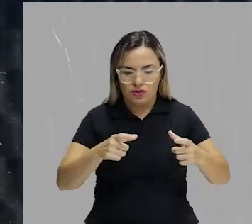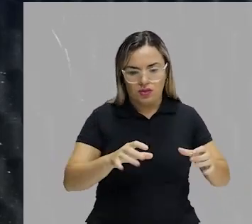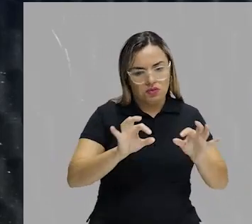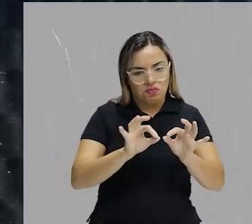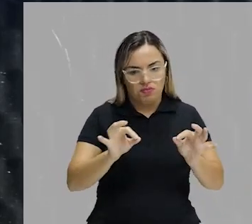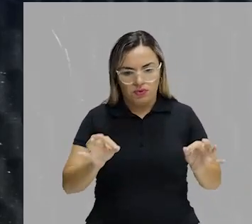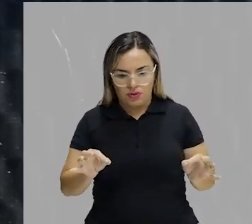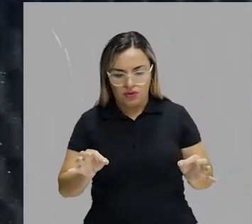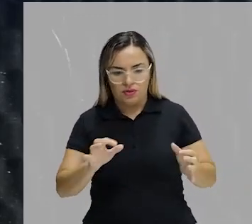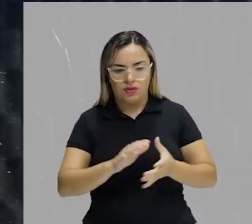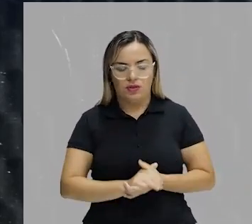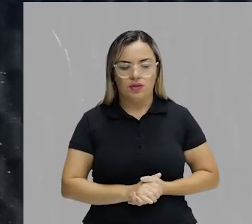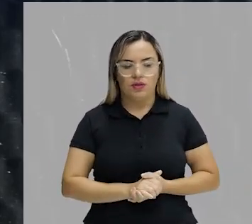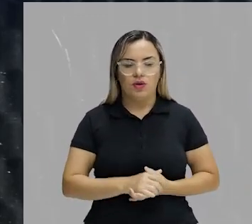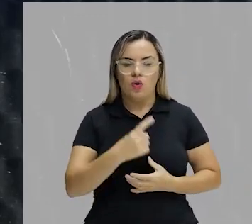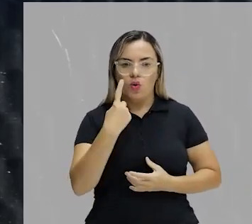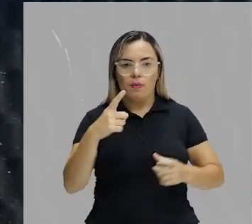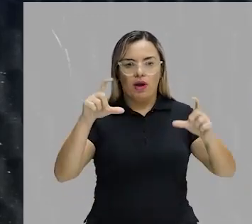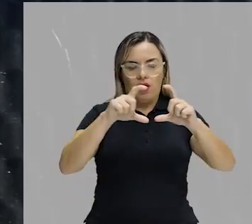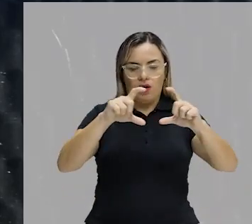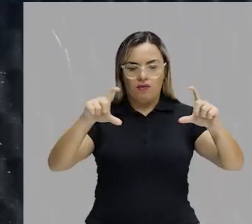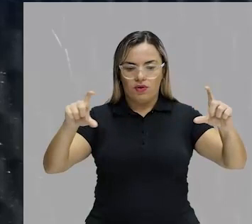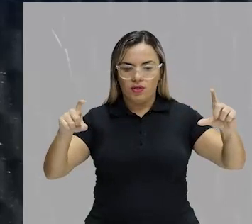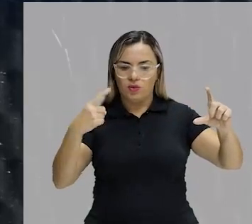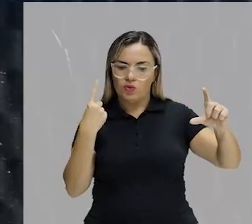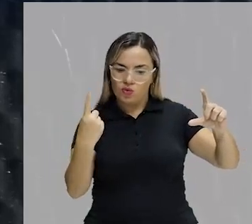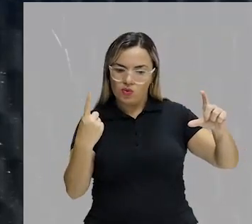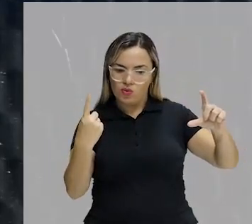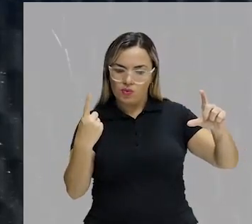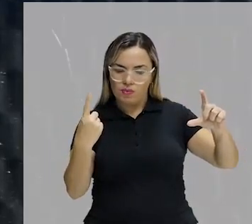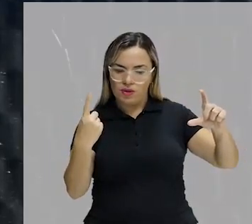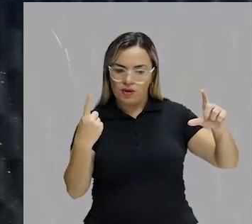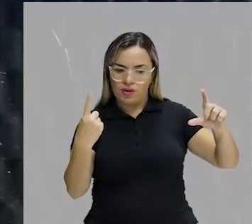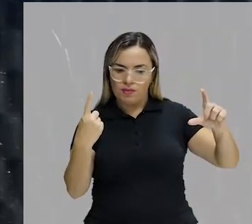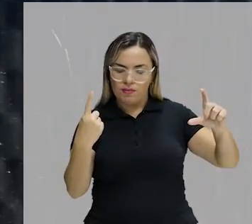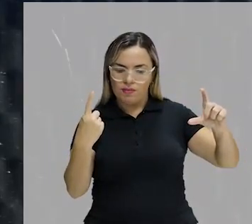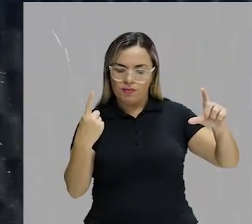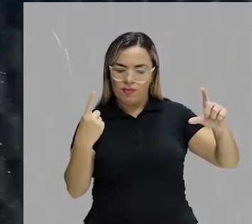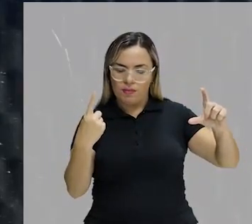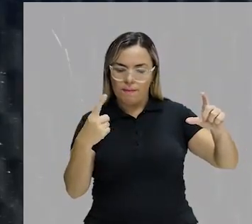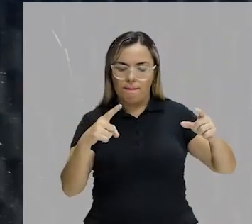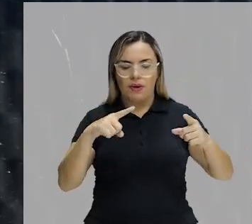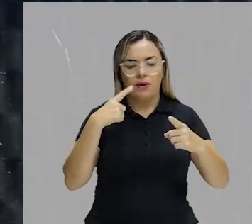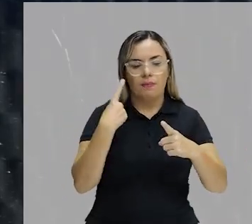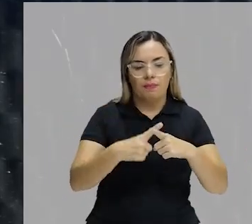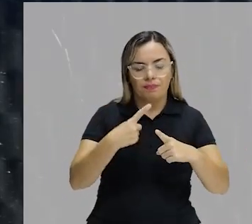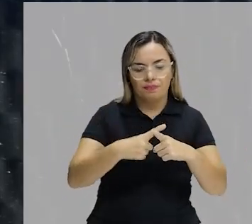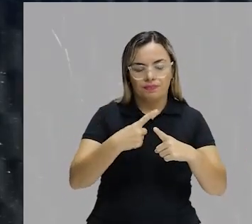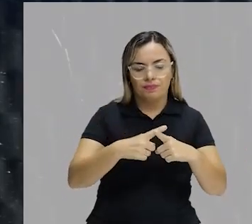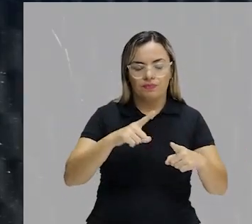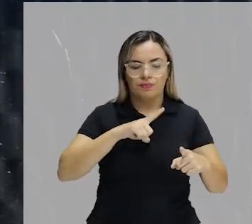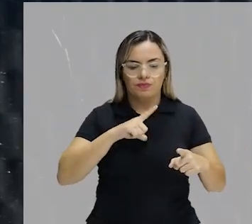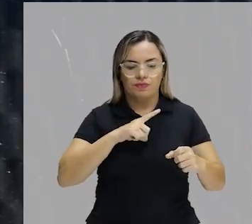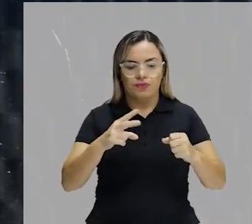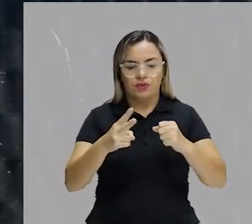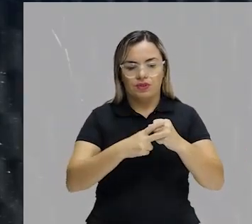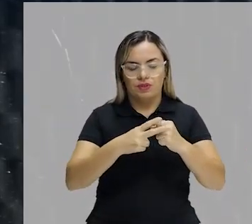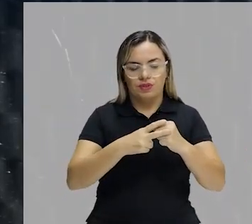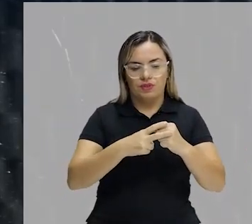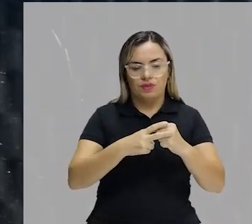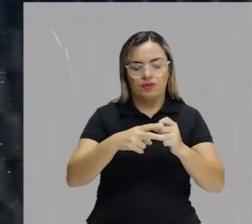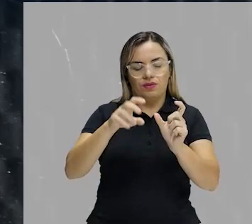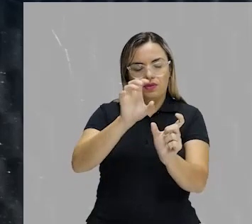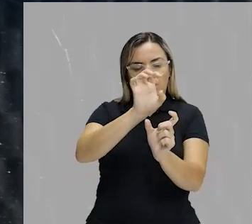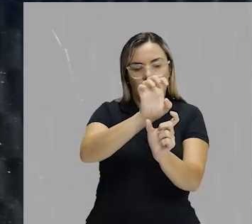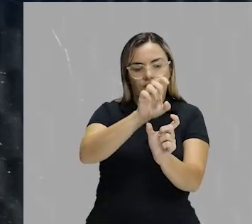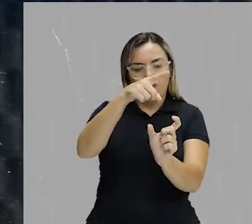de uma oração. Uma frase com uma oração. Por quê? Porque só tem um verbo. Agora aqui embaixo,